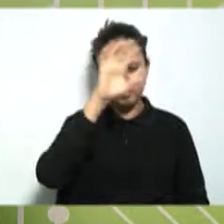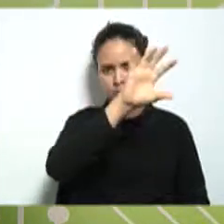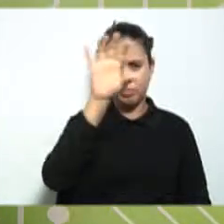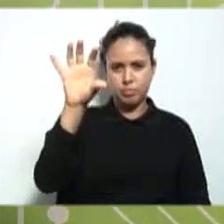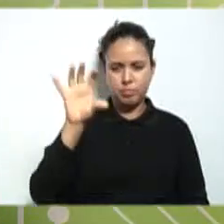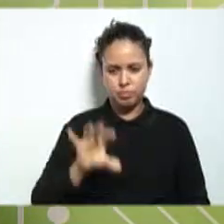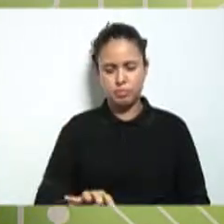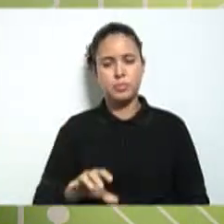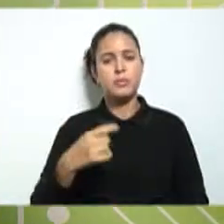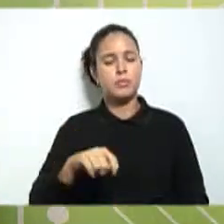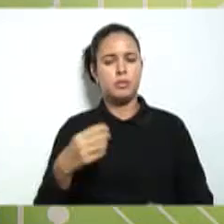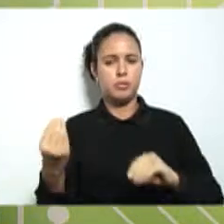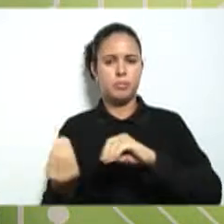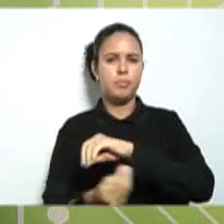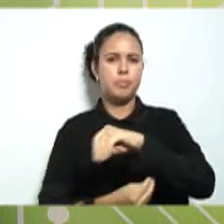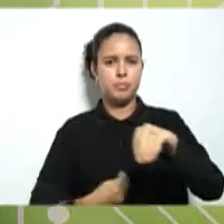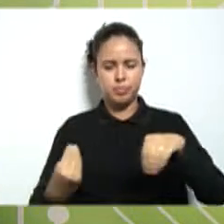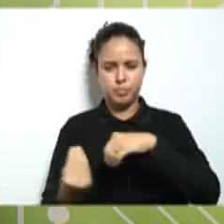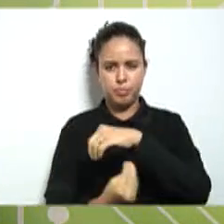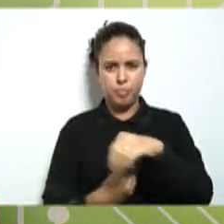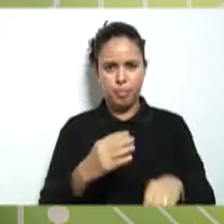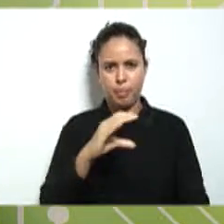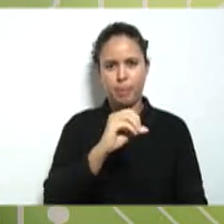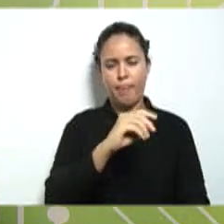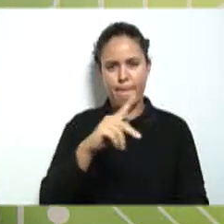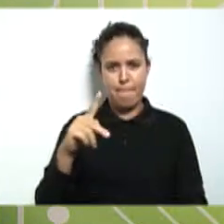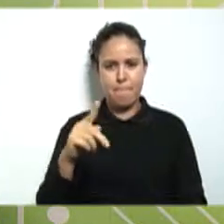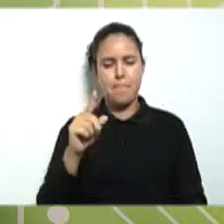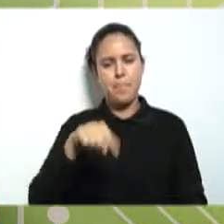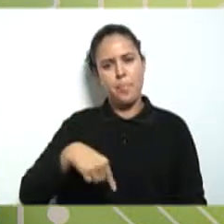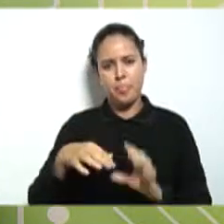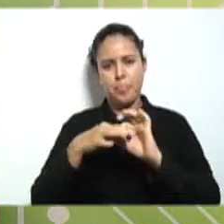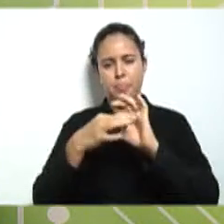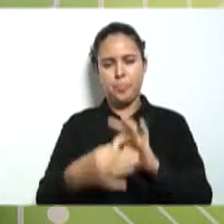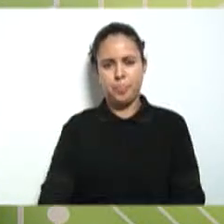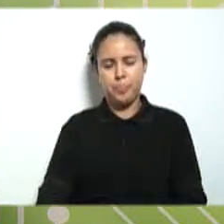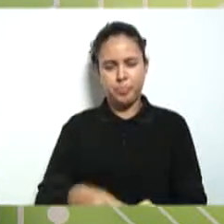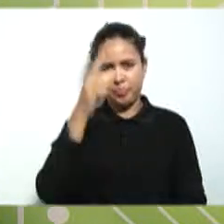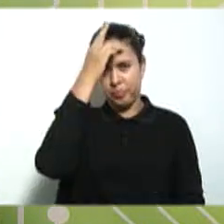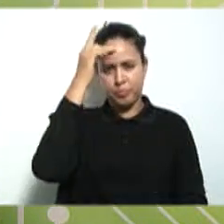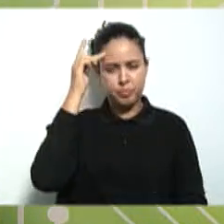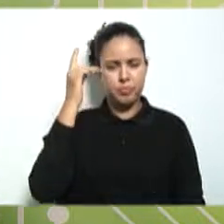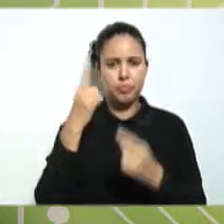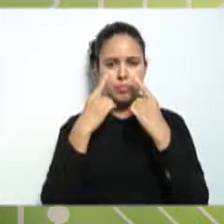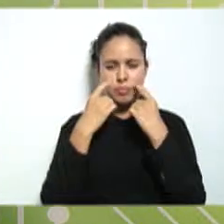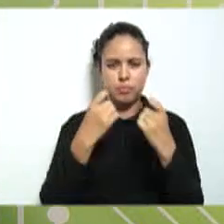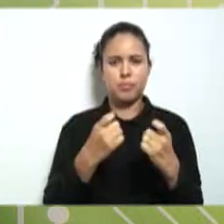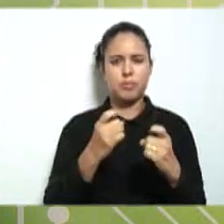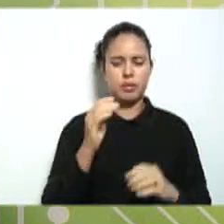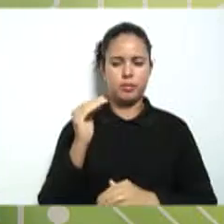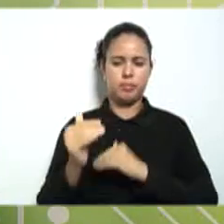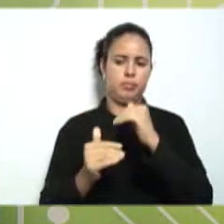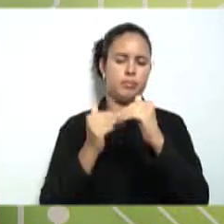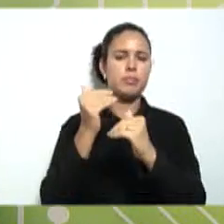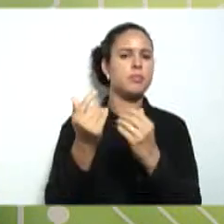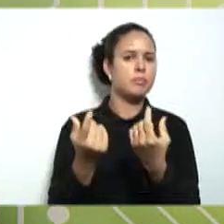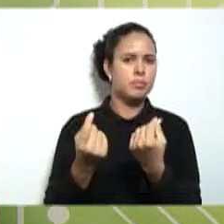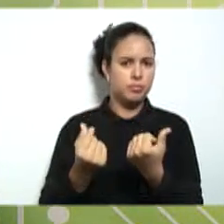uma miscigenação. A proposta das cooperativas é unir as pessoas com o interesse de gerar um desenvolvimento